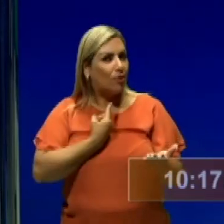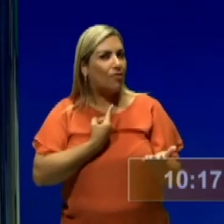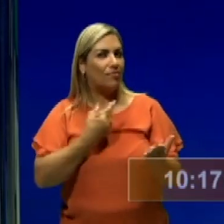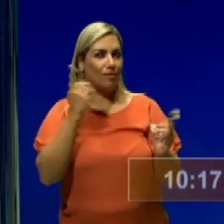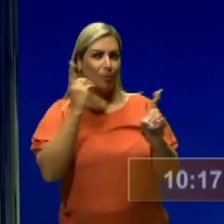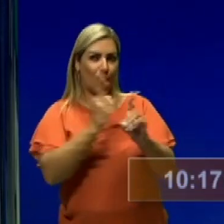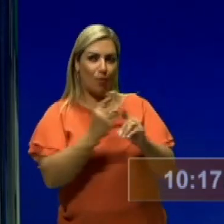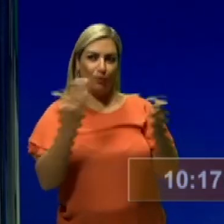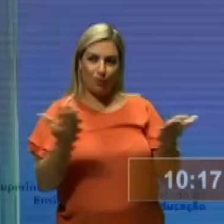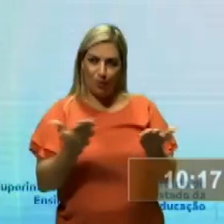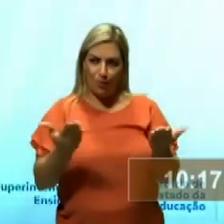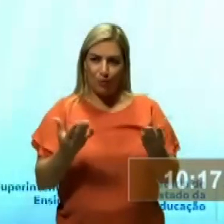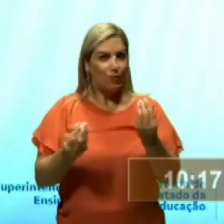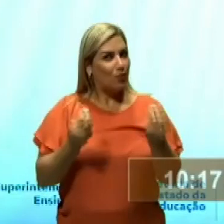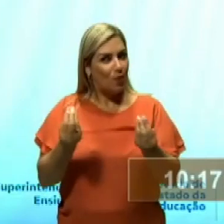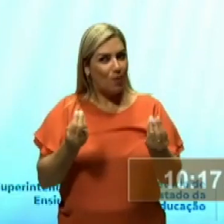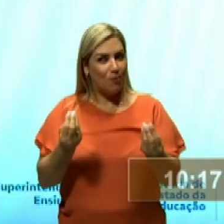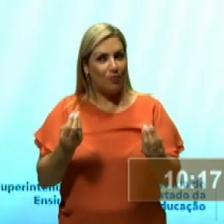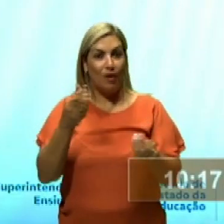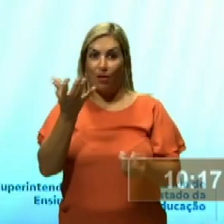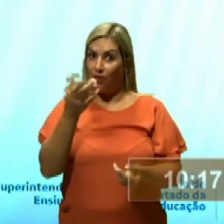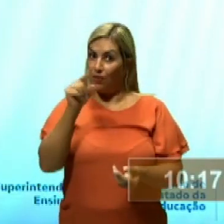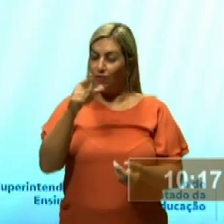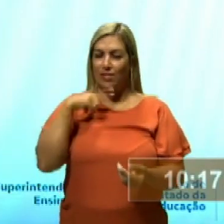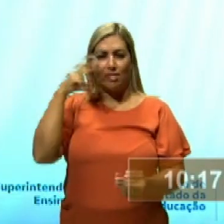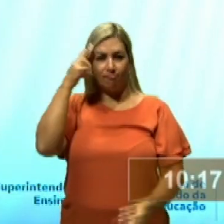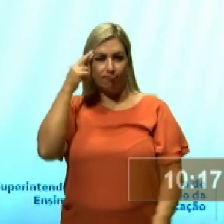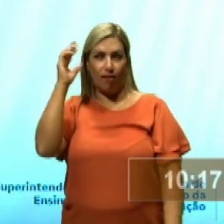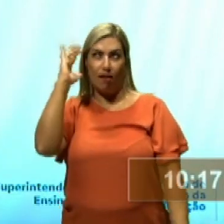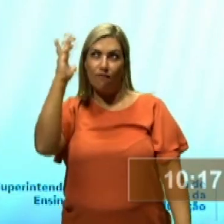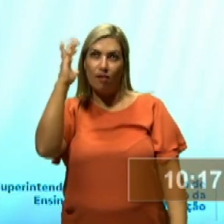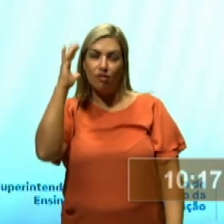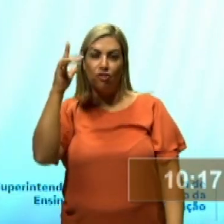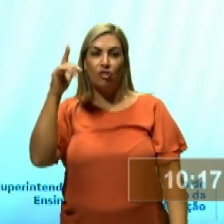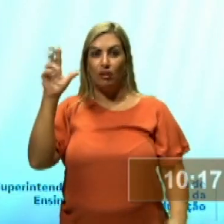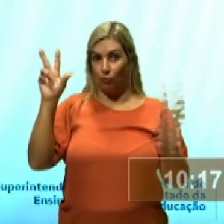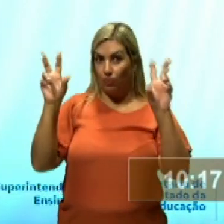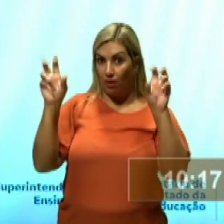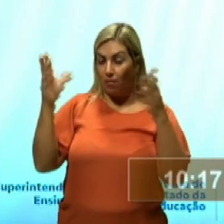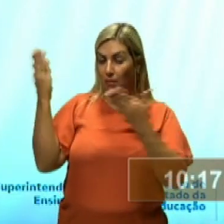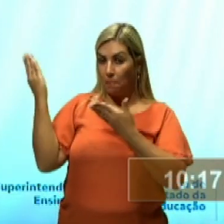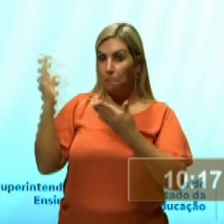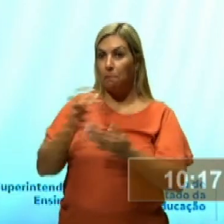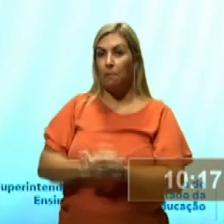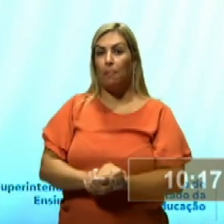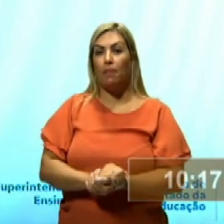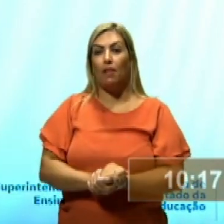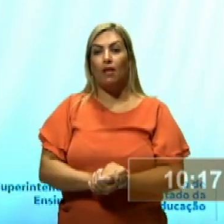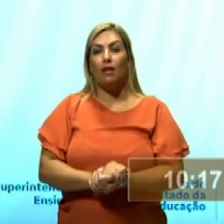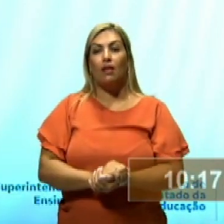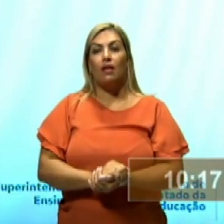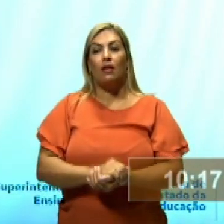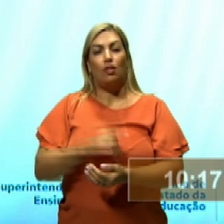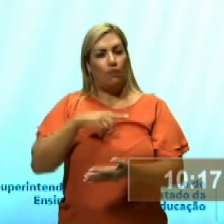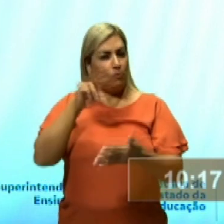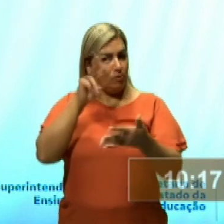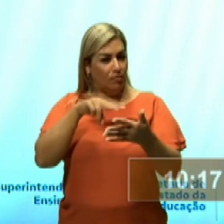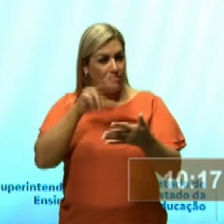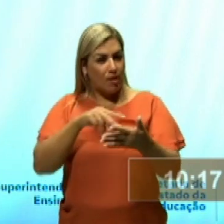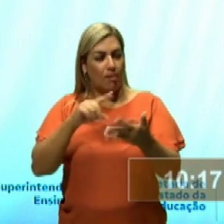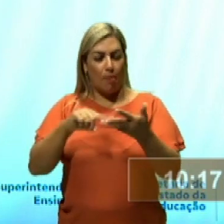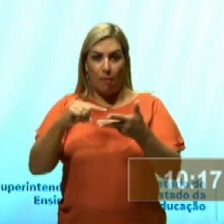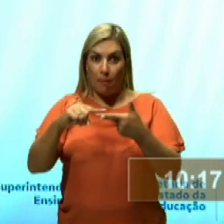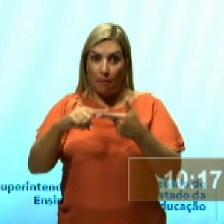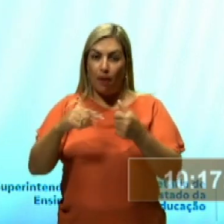nós para o nosso encontro de hoje eu quero que você consiga refletir sobre o quinhentismo e nós vamos então ler